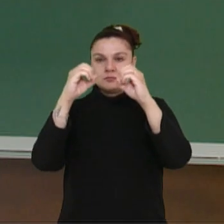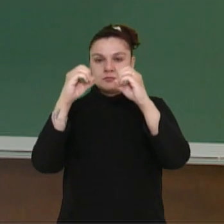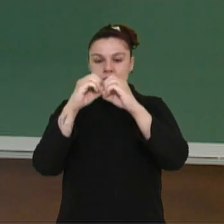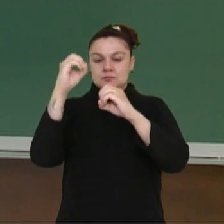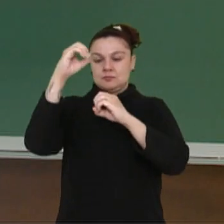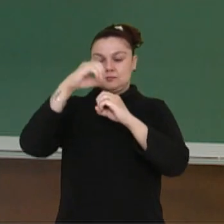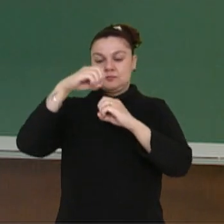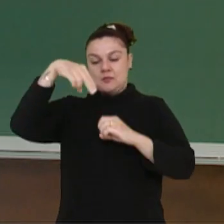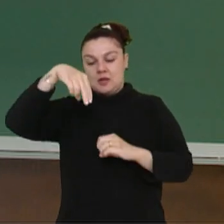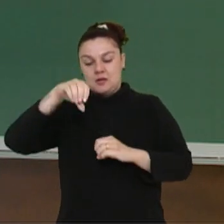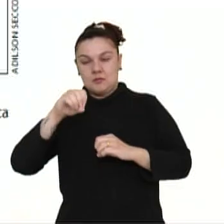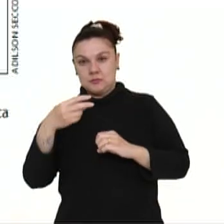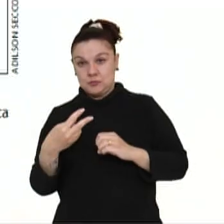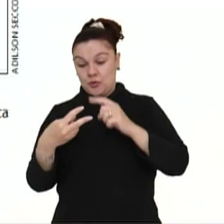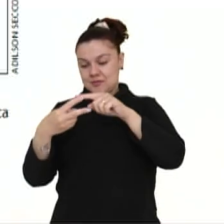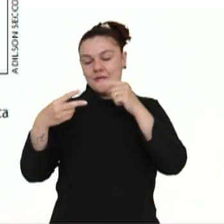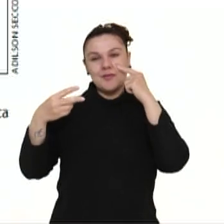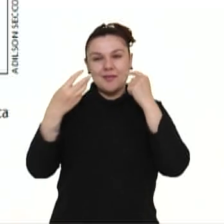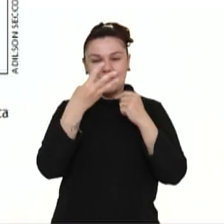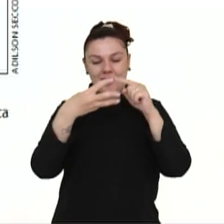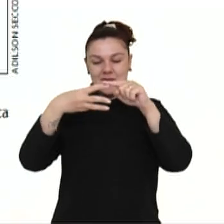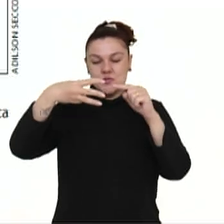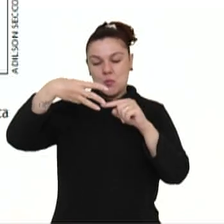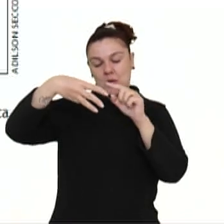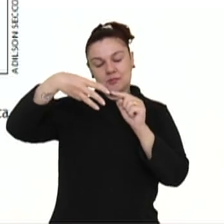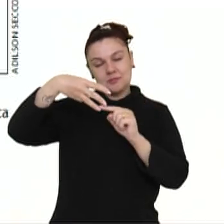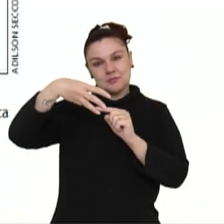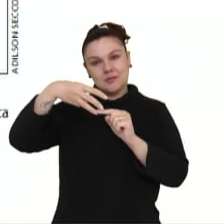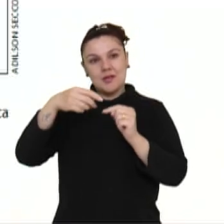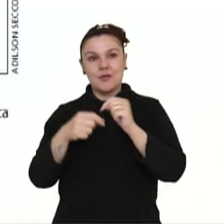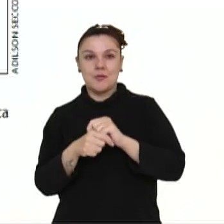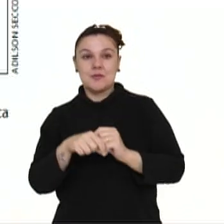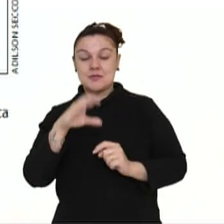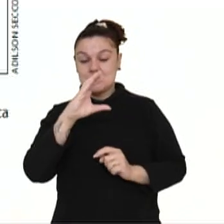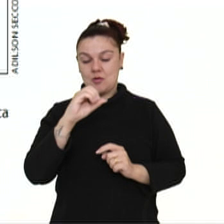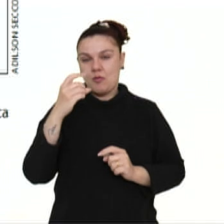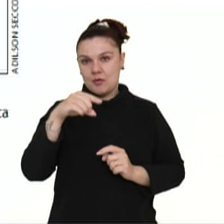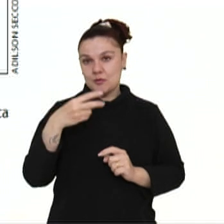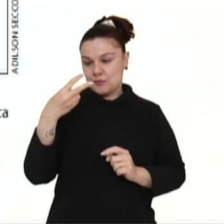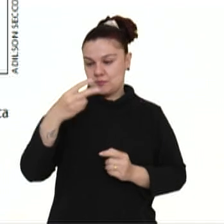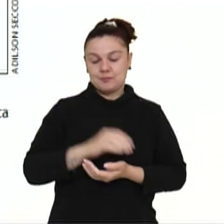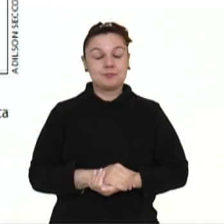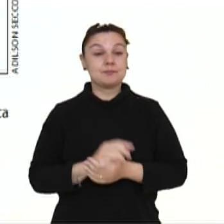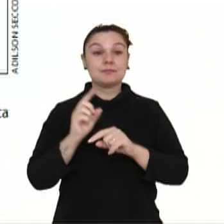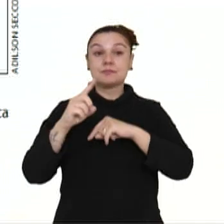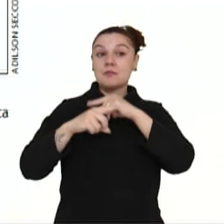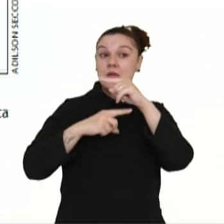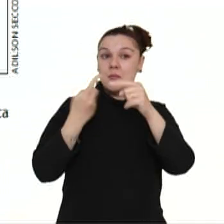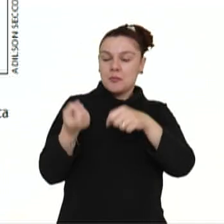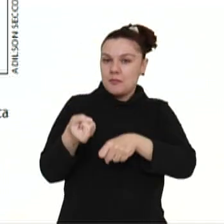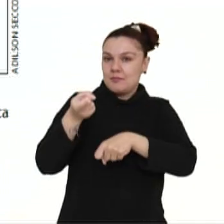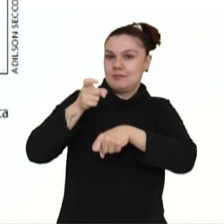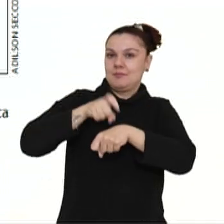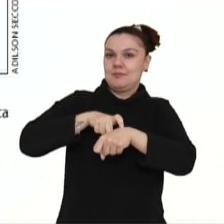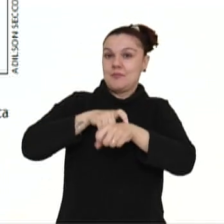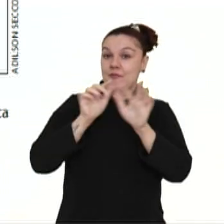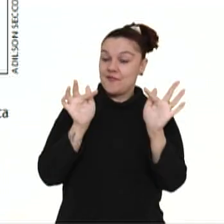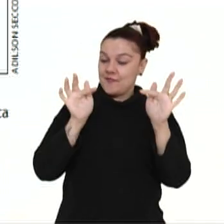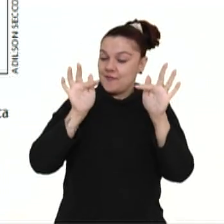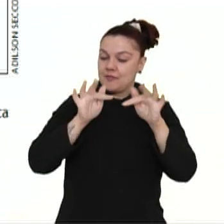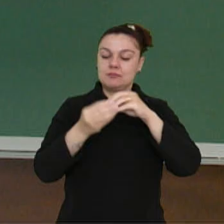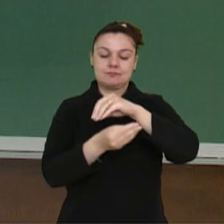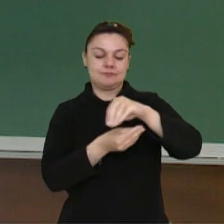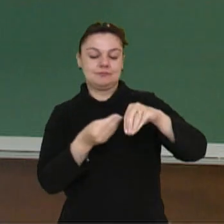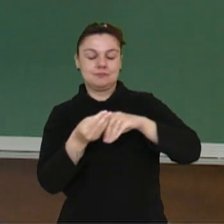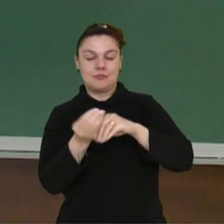molécula para o NO2, que tenho 3 bolinhas representando, e a do CO com 2 bolinhas. Depois de um tempo, eu vou ter, o final da